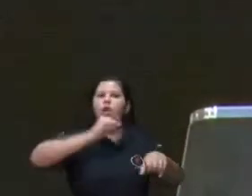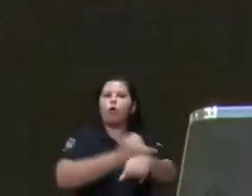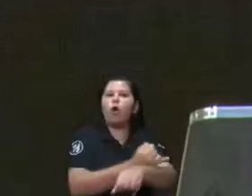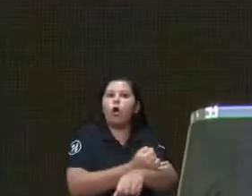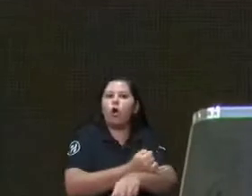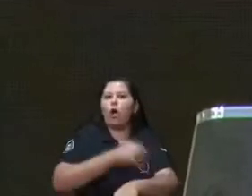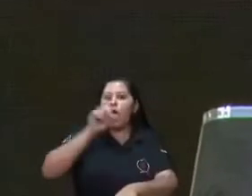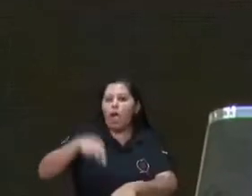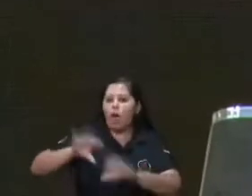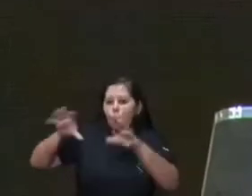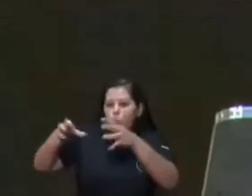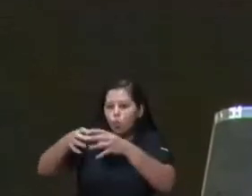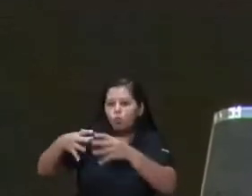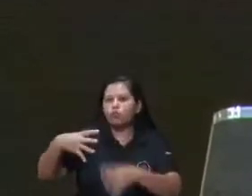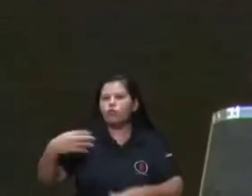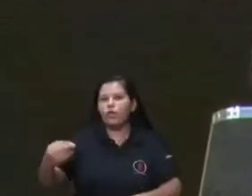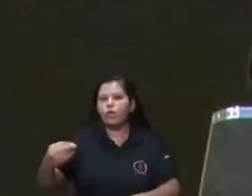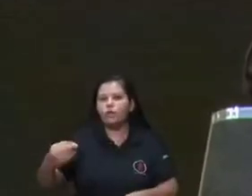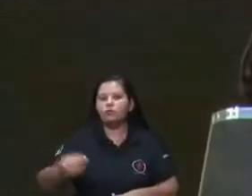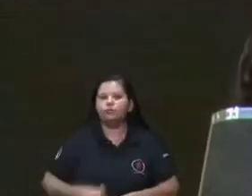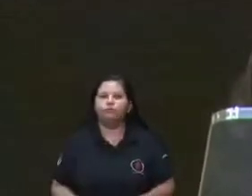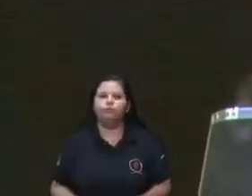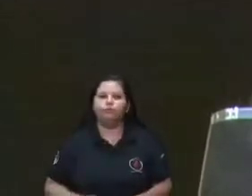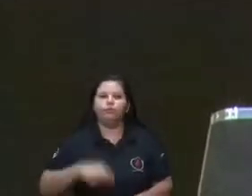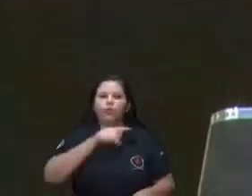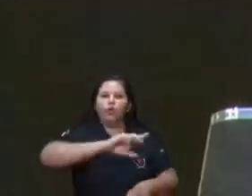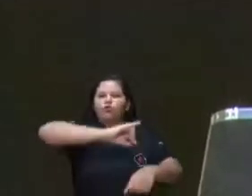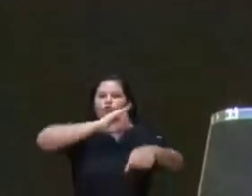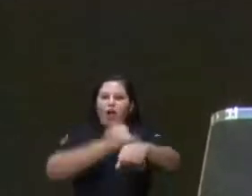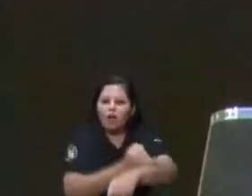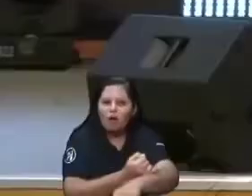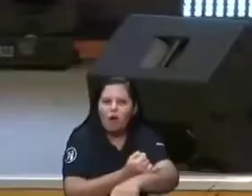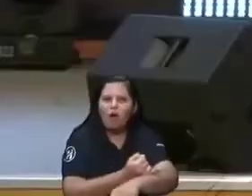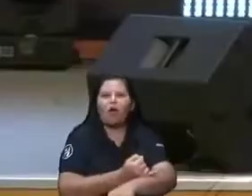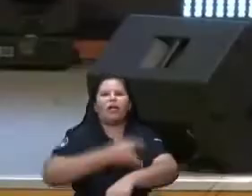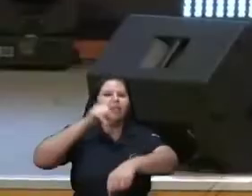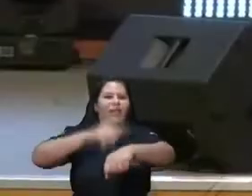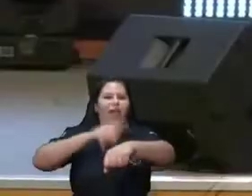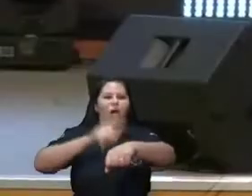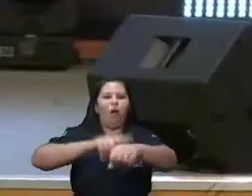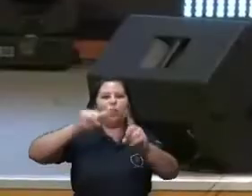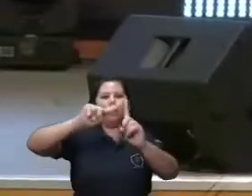aquele que no ato do nascimento segura o calcanhar do irmão.